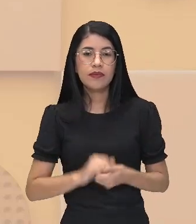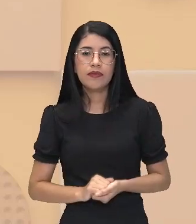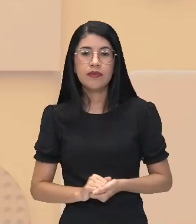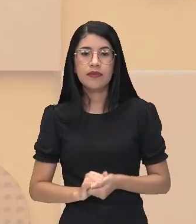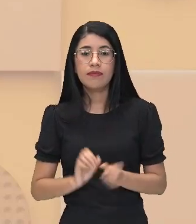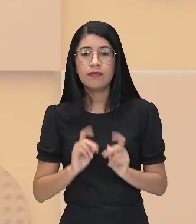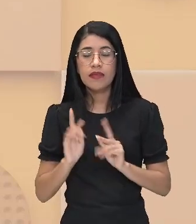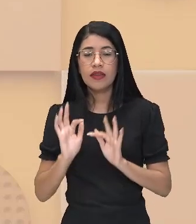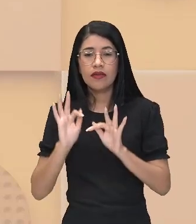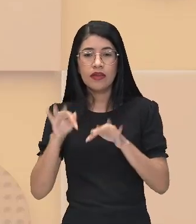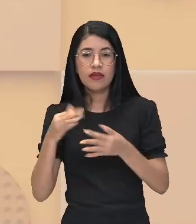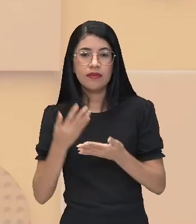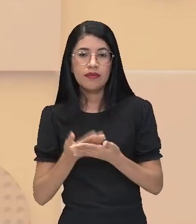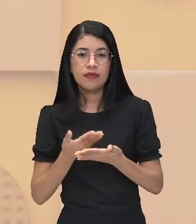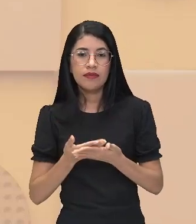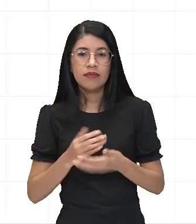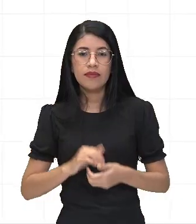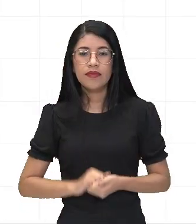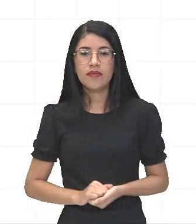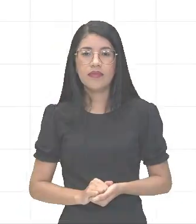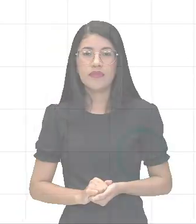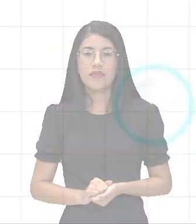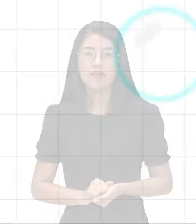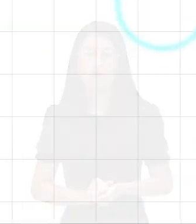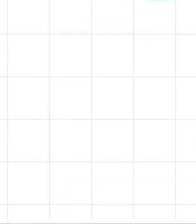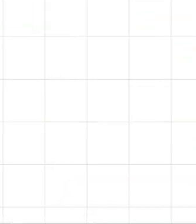Muito bem, finalizamos então a nossa aula.